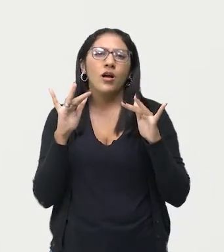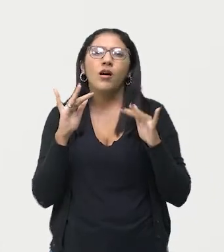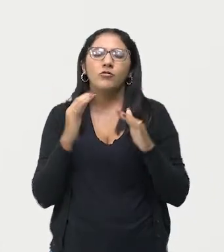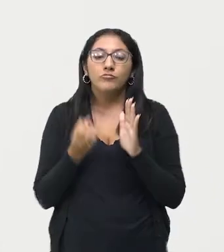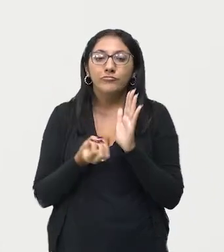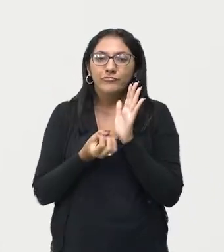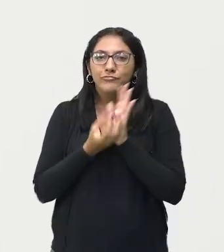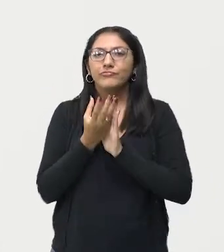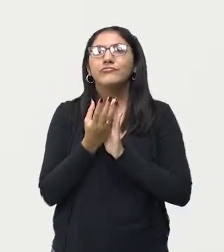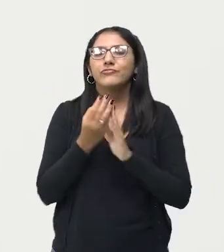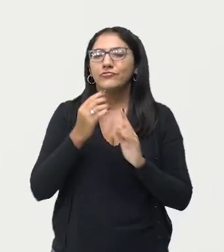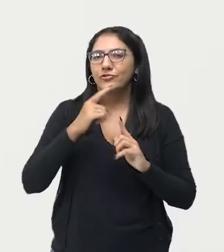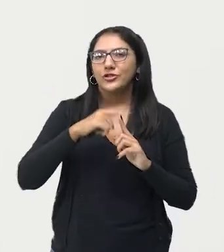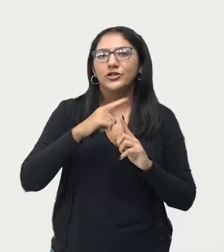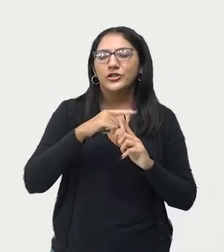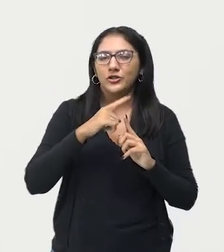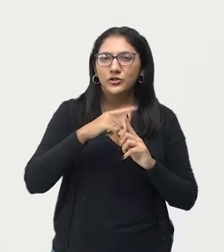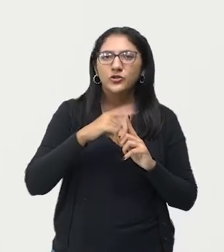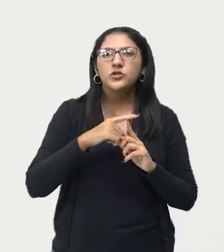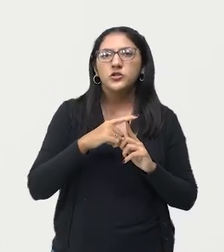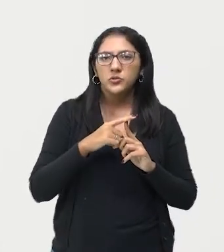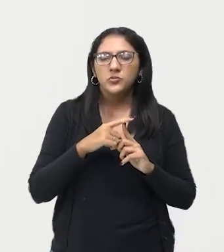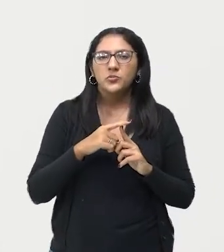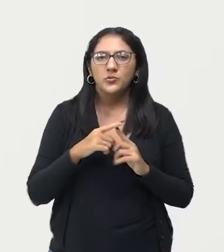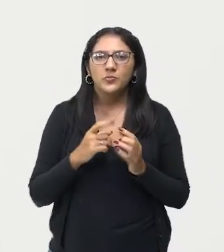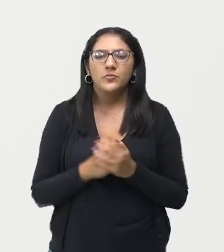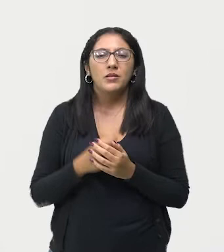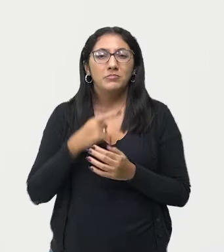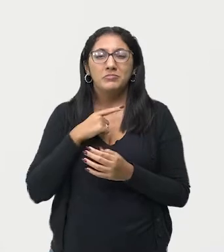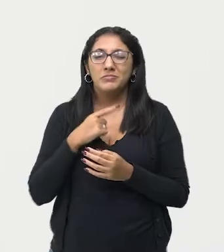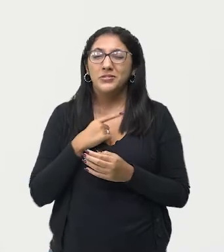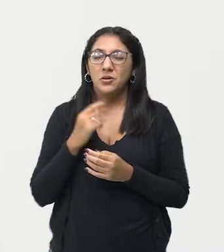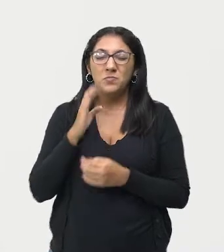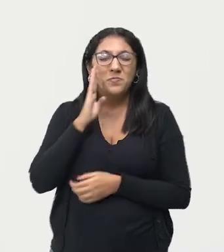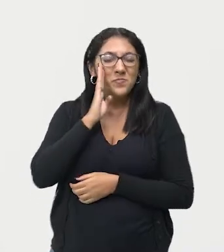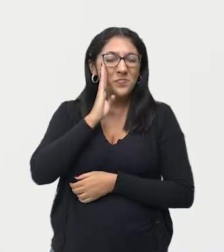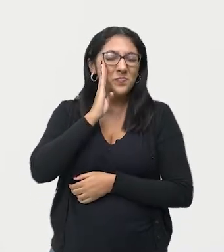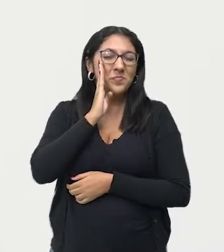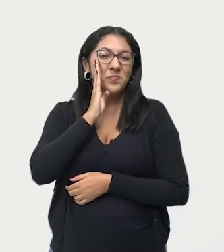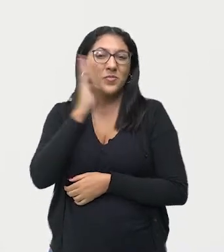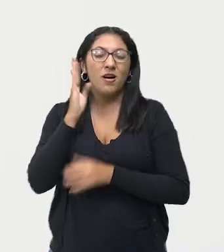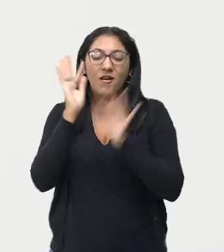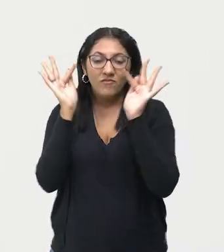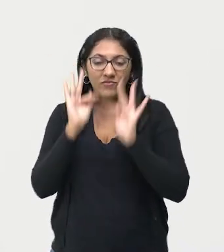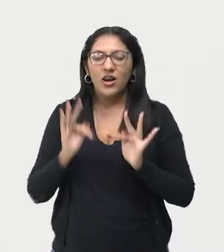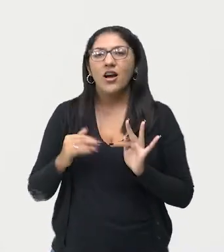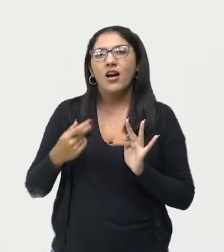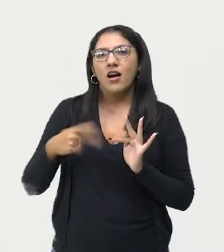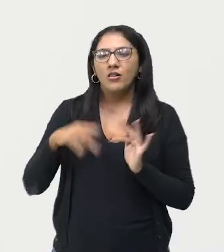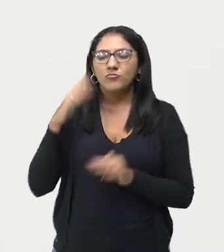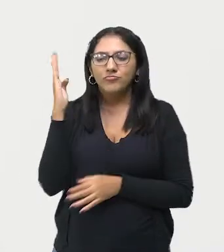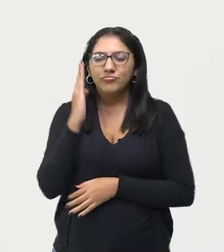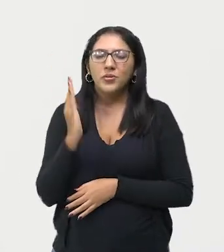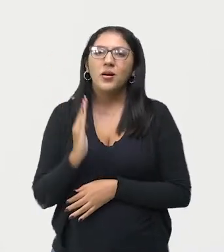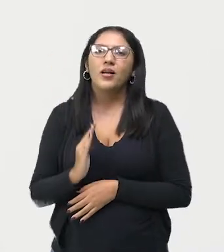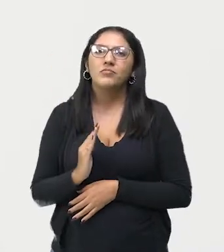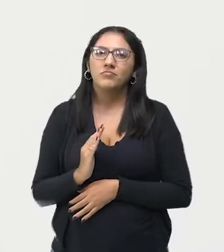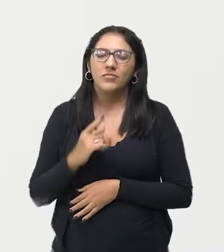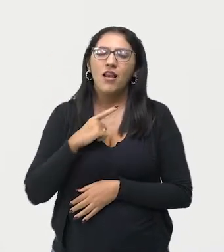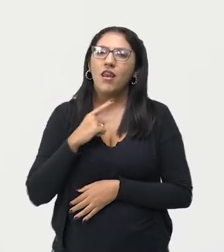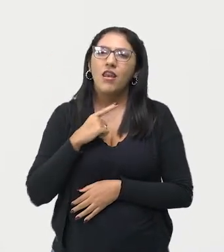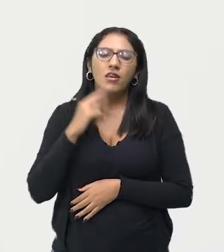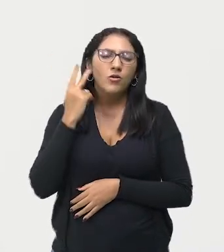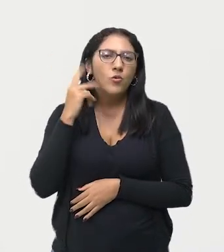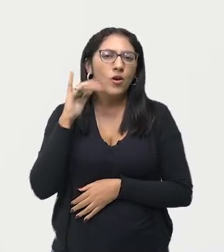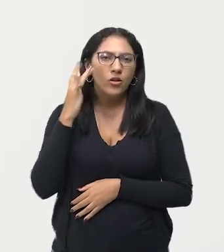narração emocional, passional e ultranacionalista. Para ele isso foi natural.